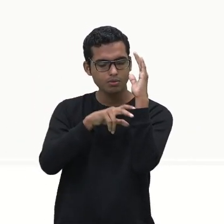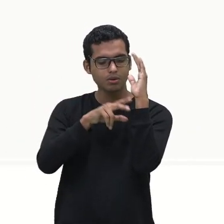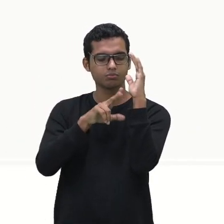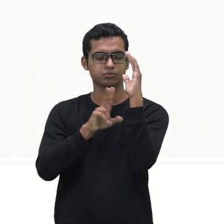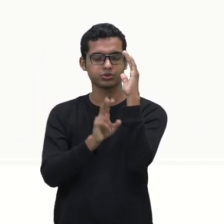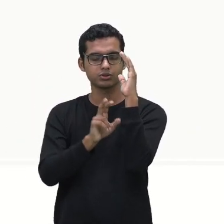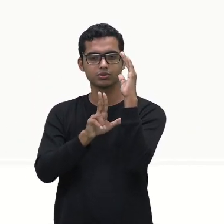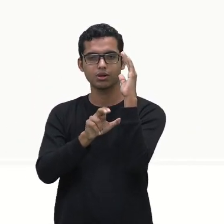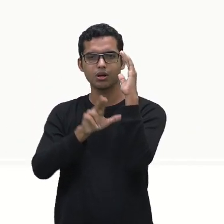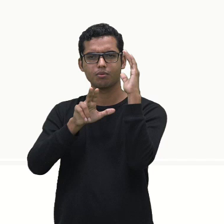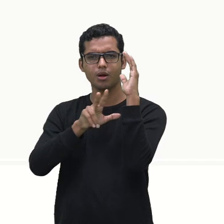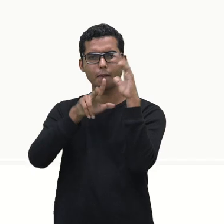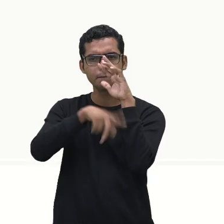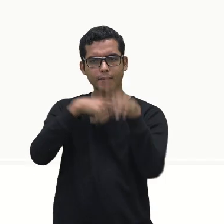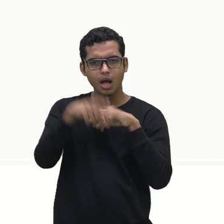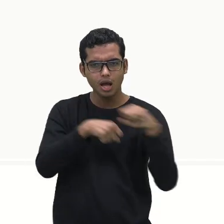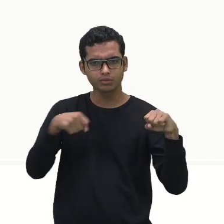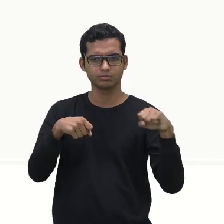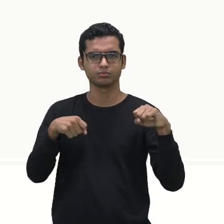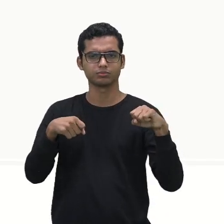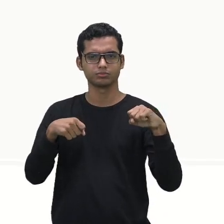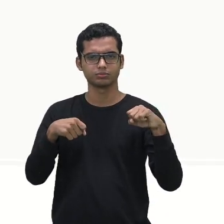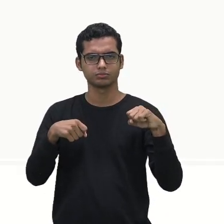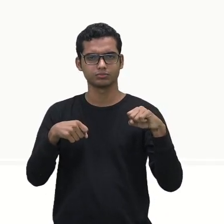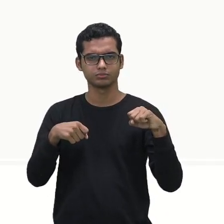né? Que o raio